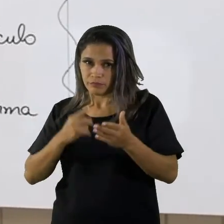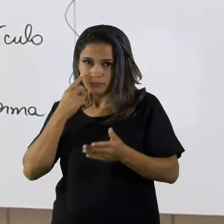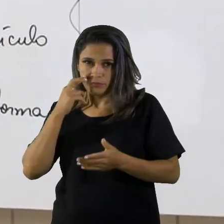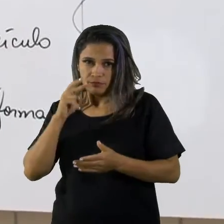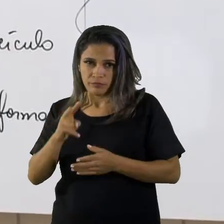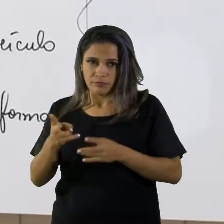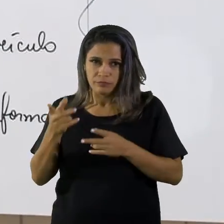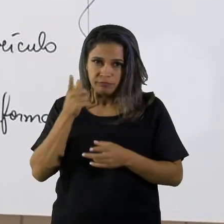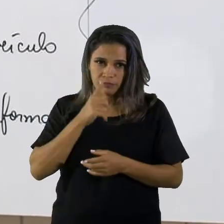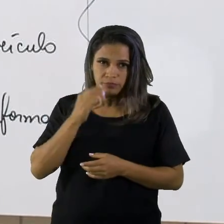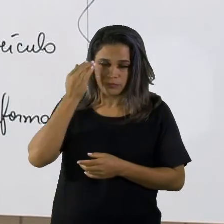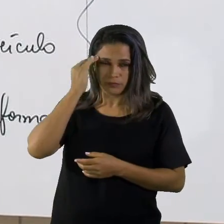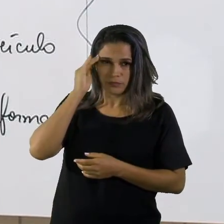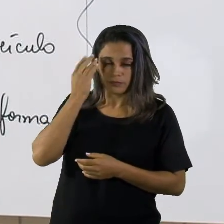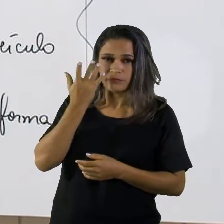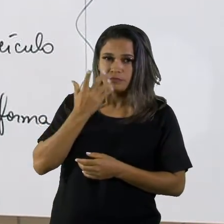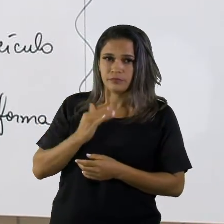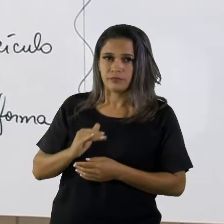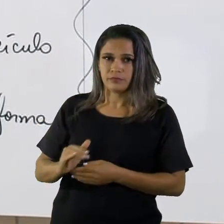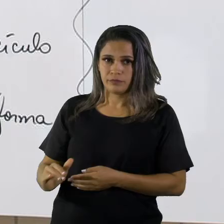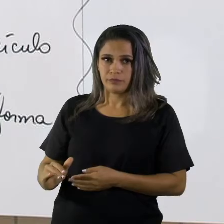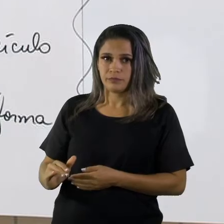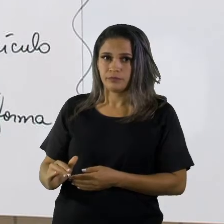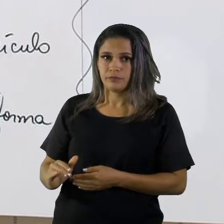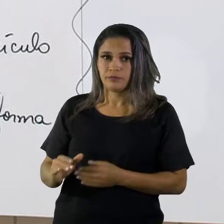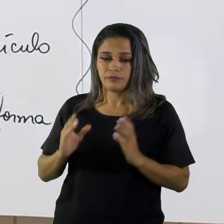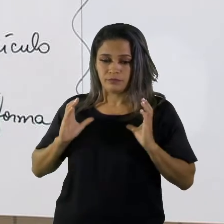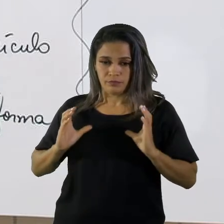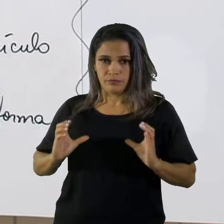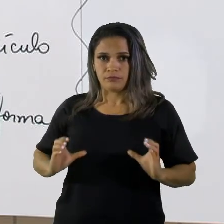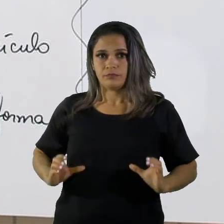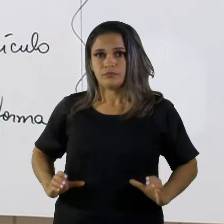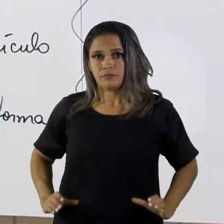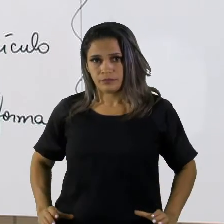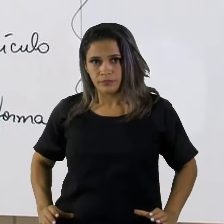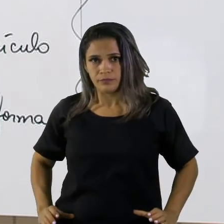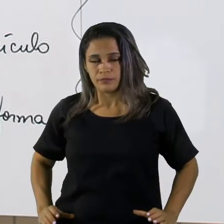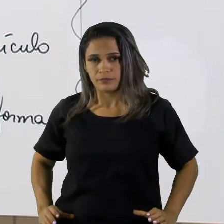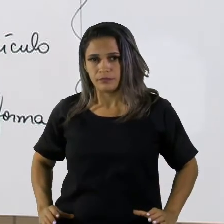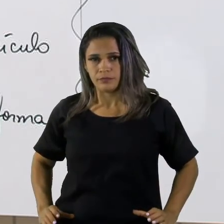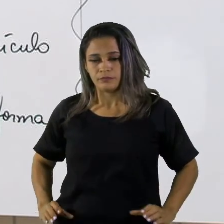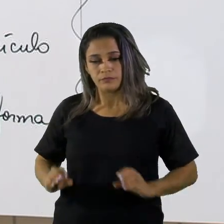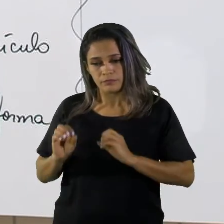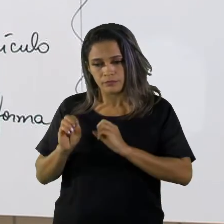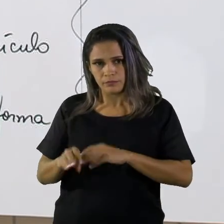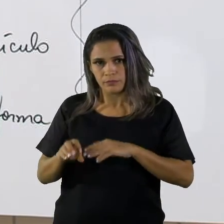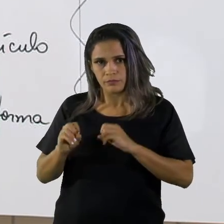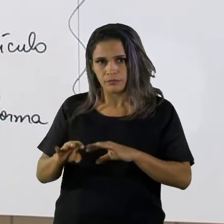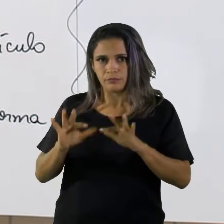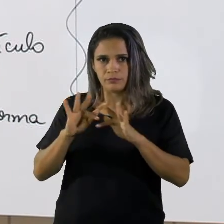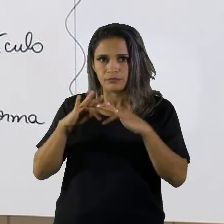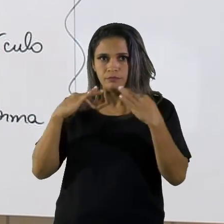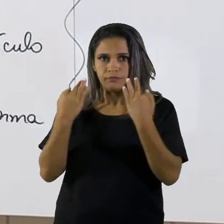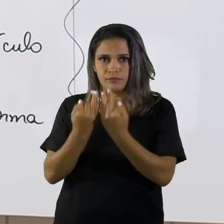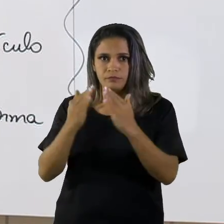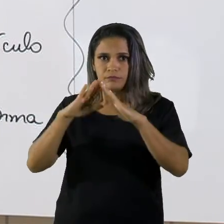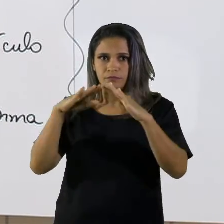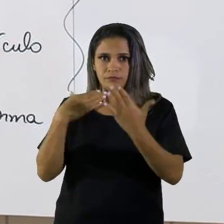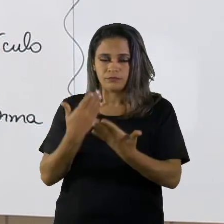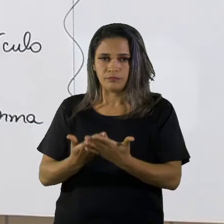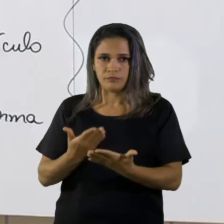conseguiram entender? Que as crianças têm seu comportamento ensinado e a família e a escola